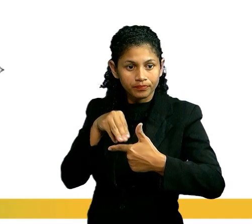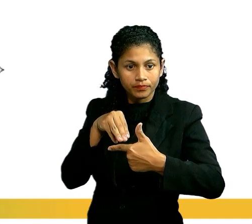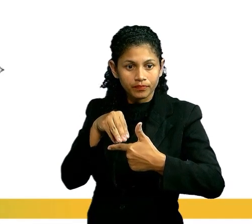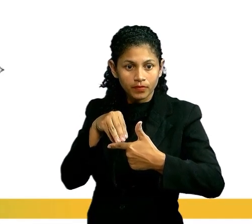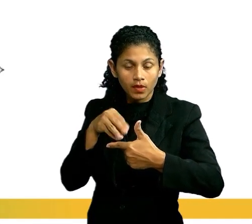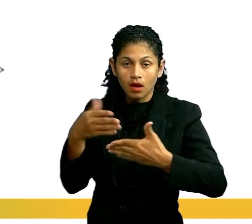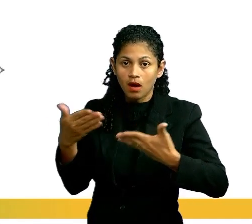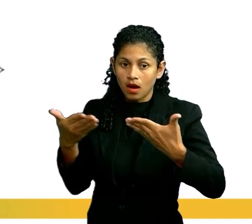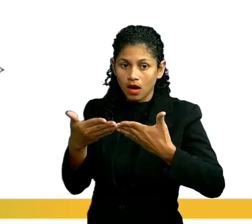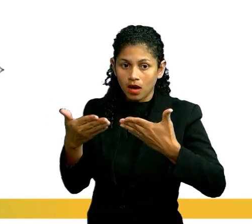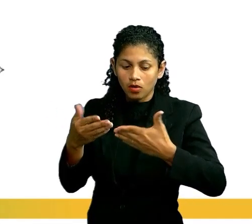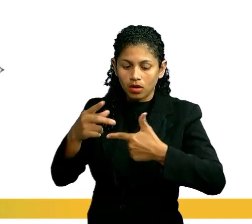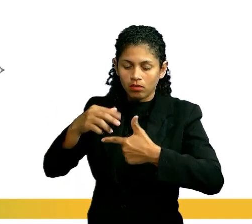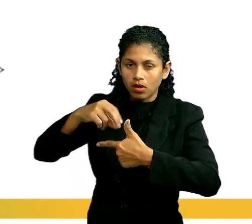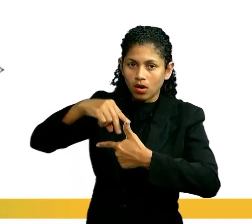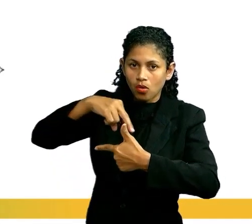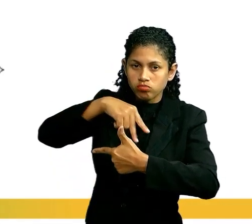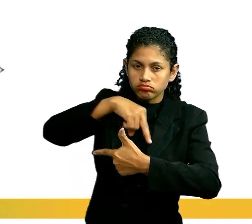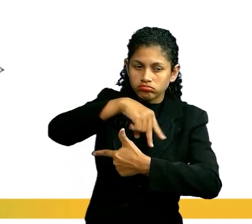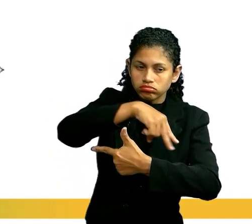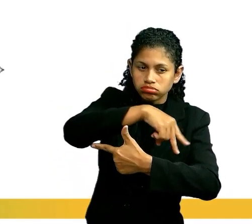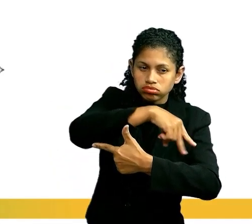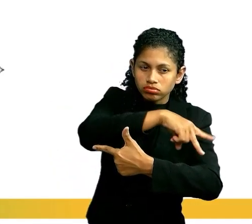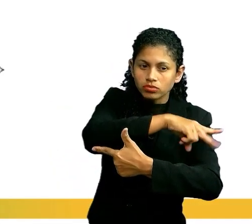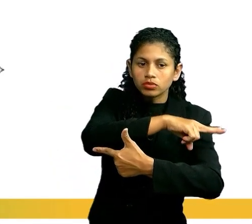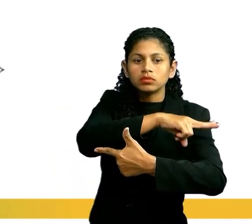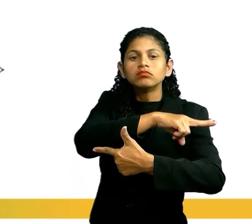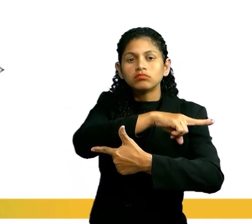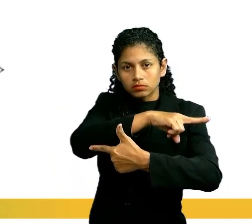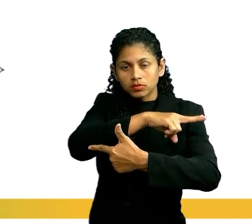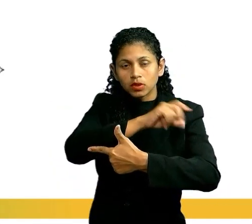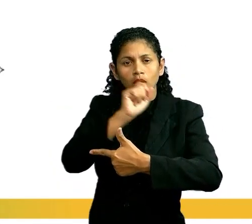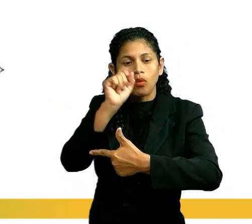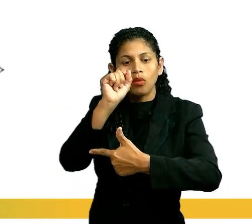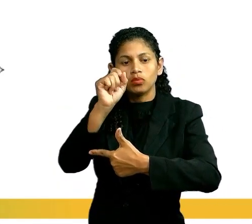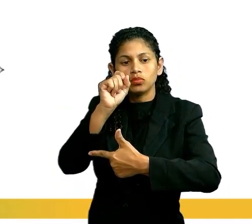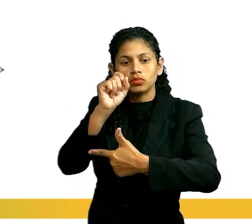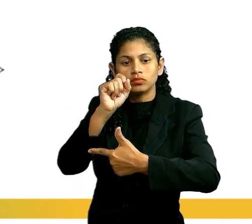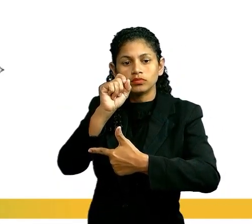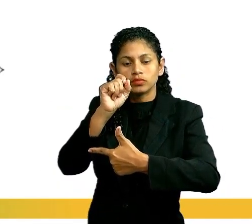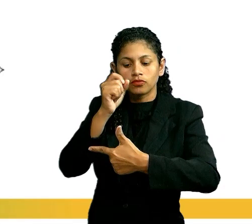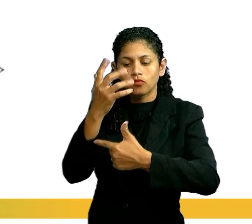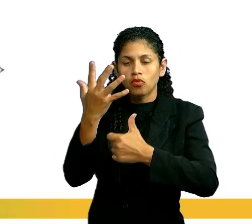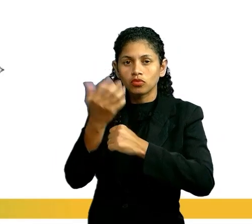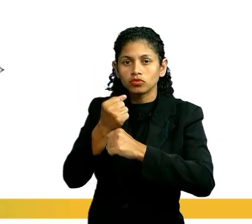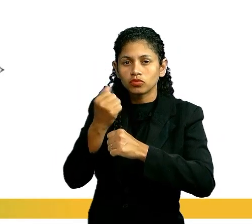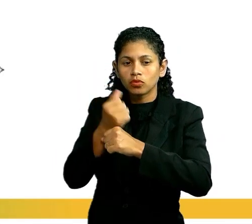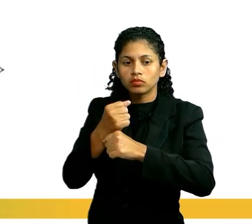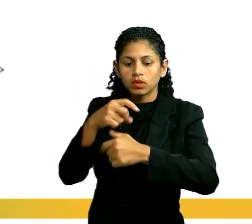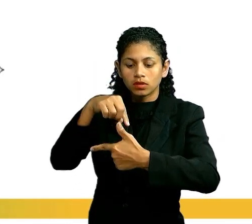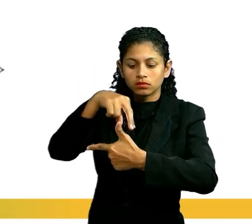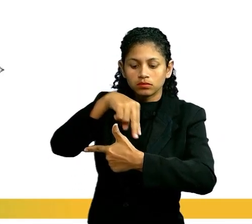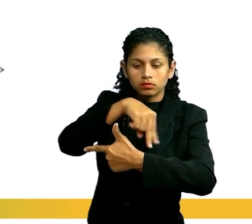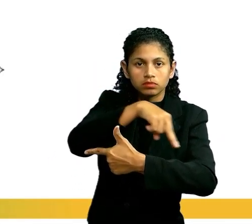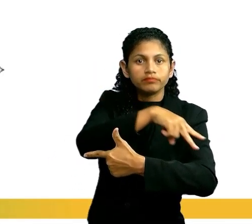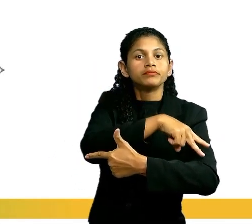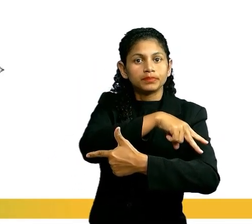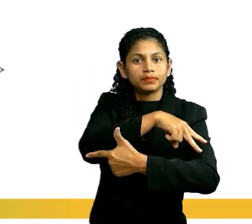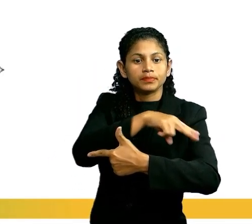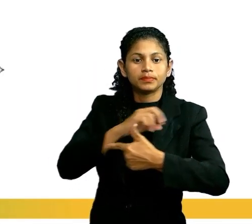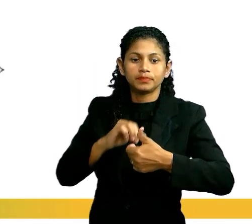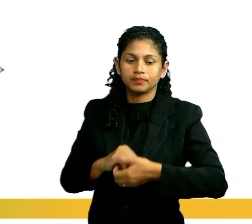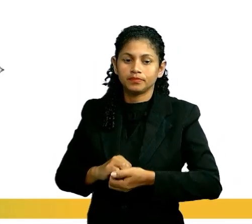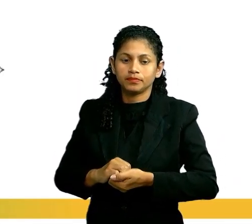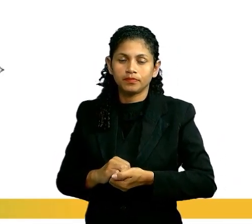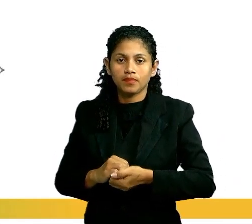conseguir ver o topo C sobre um ângulo de 30. Eu vou calcular justamente essa distância, tá? Então, primeiro